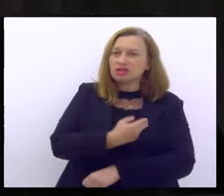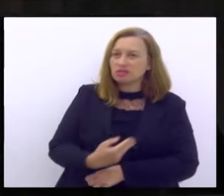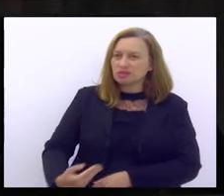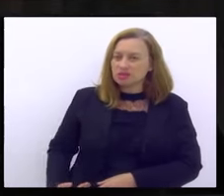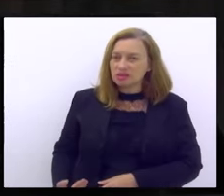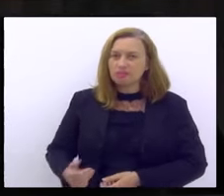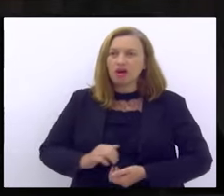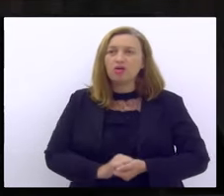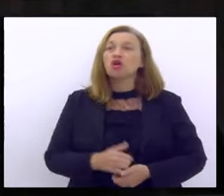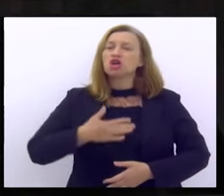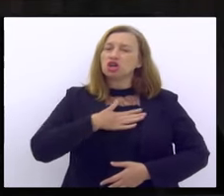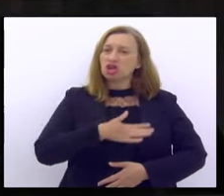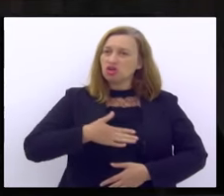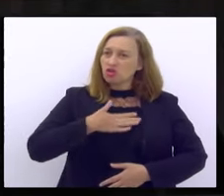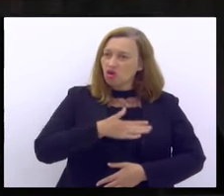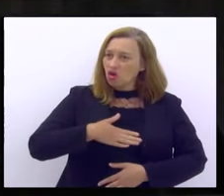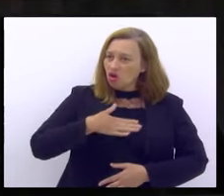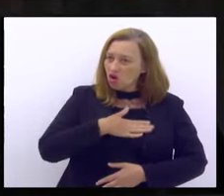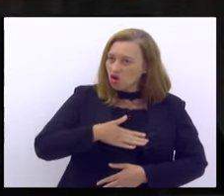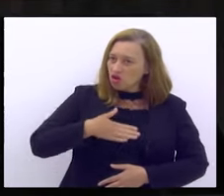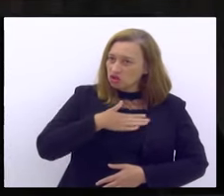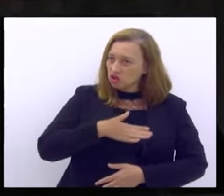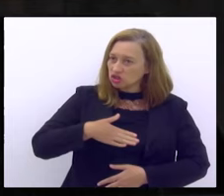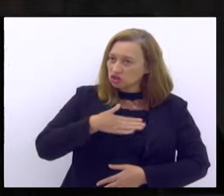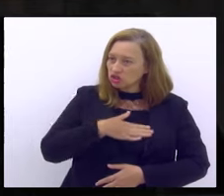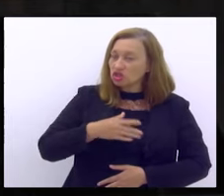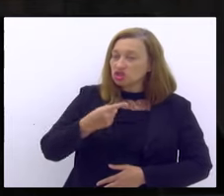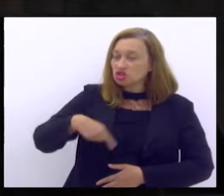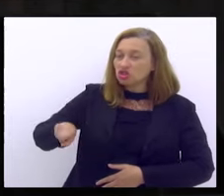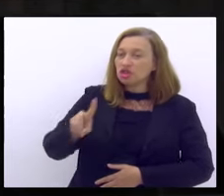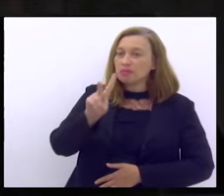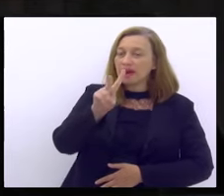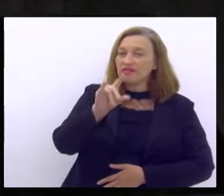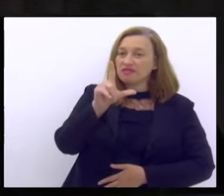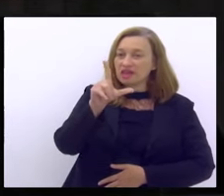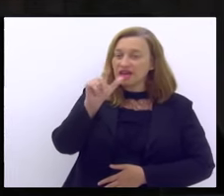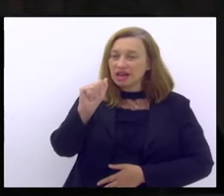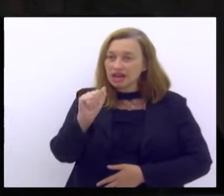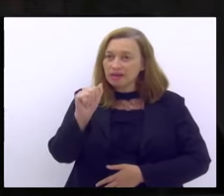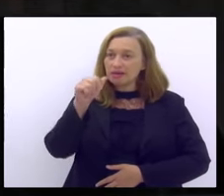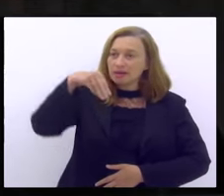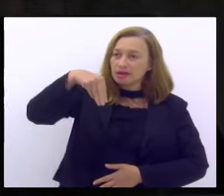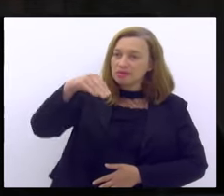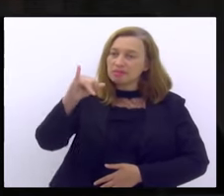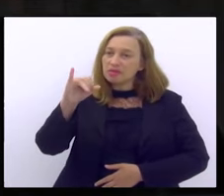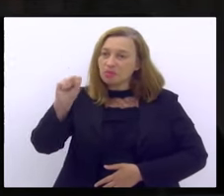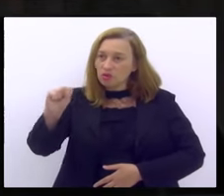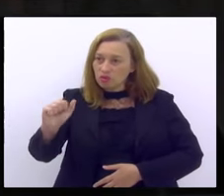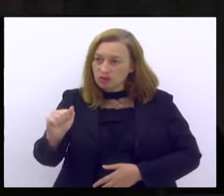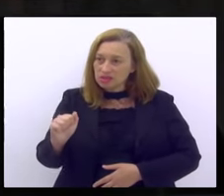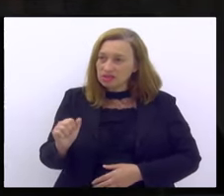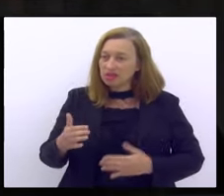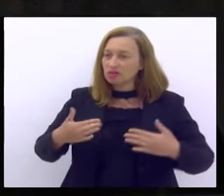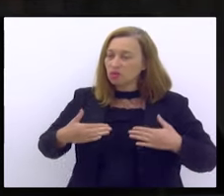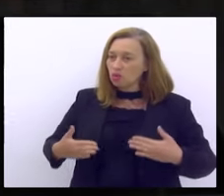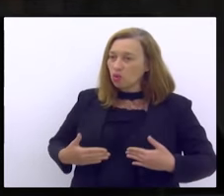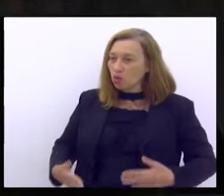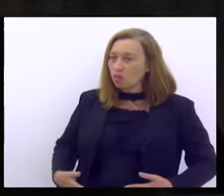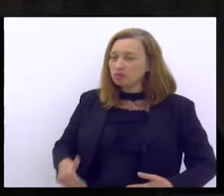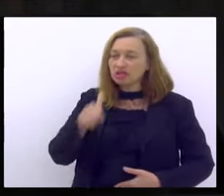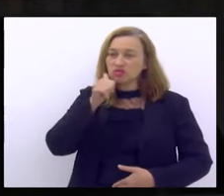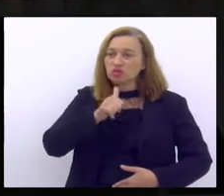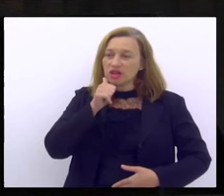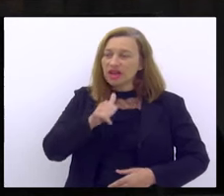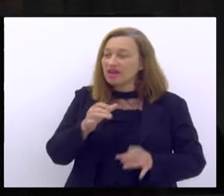antes, que gosta de desembarcar mulheres no puteiro, ele usa a Guarda Municipal como curral